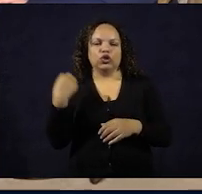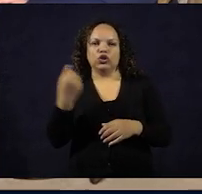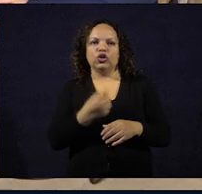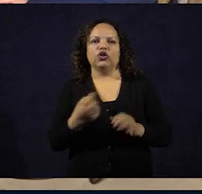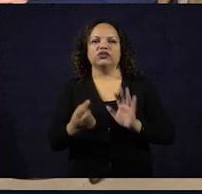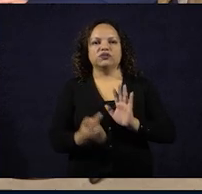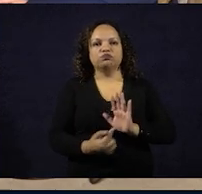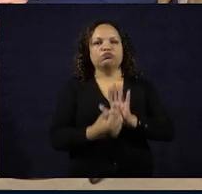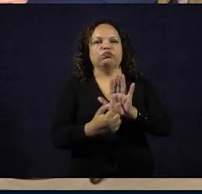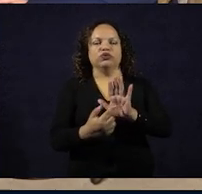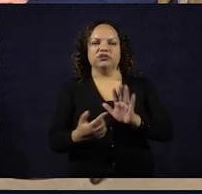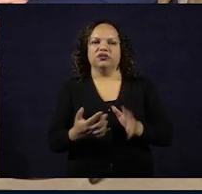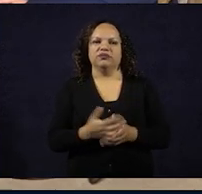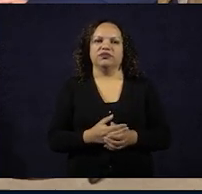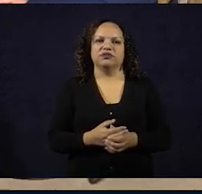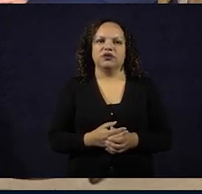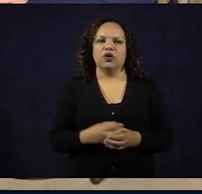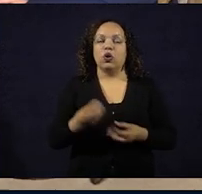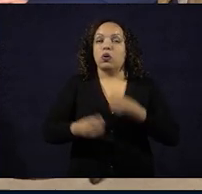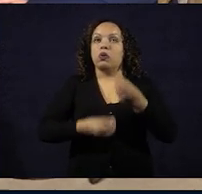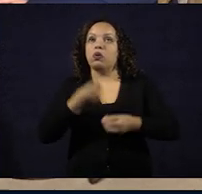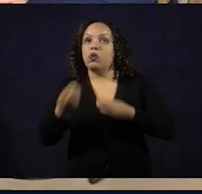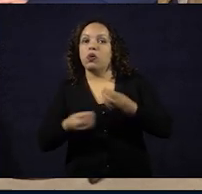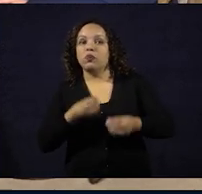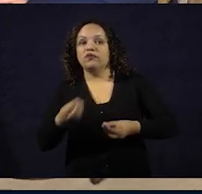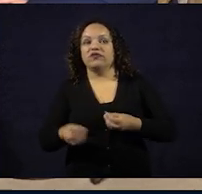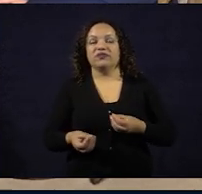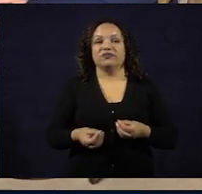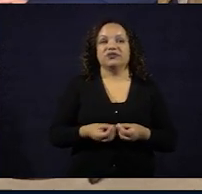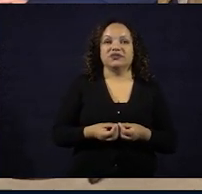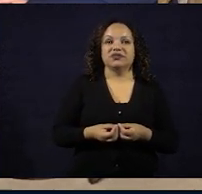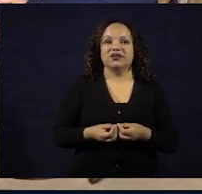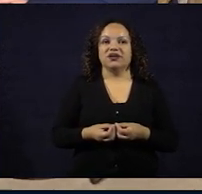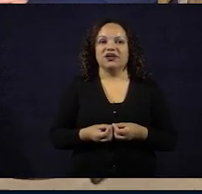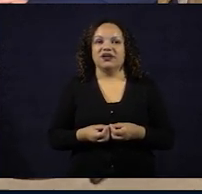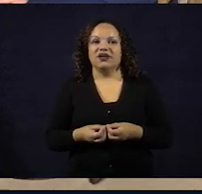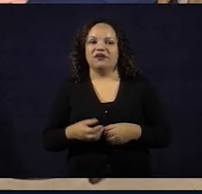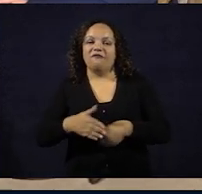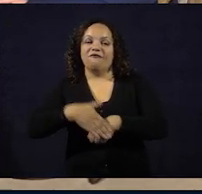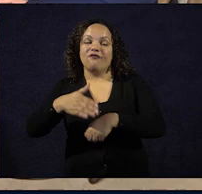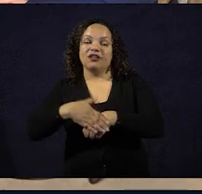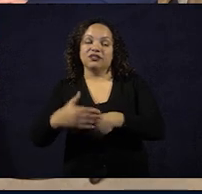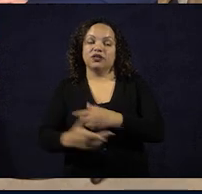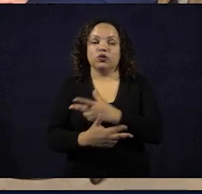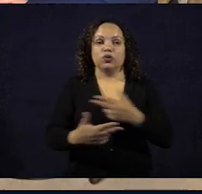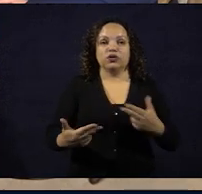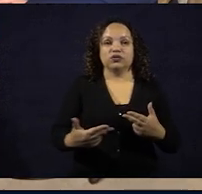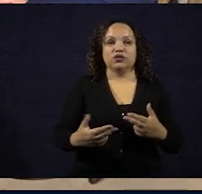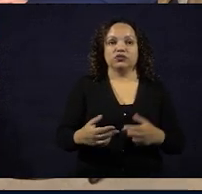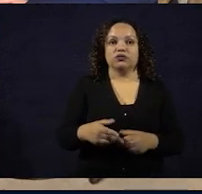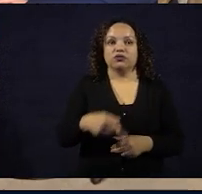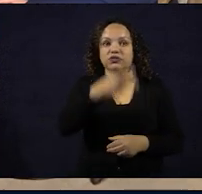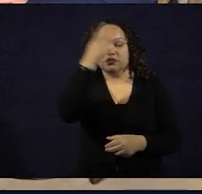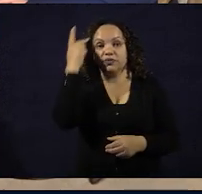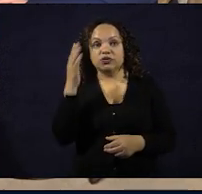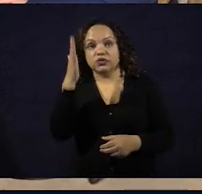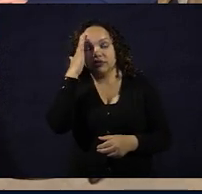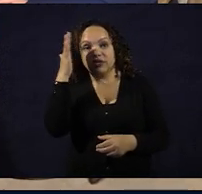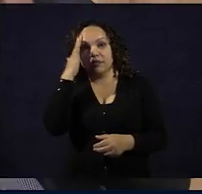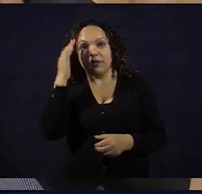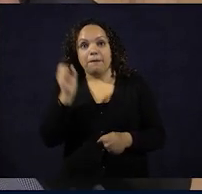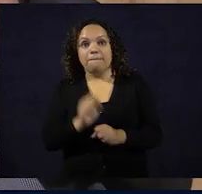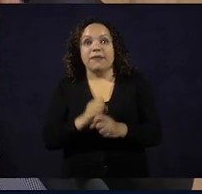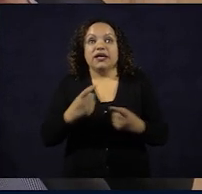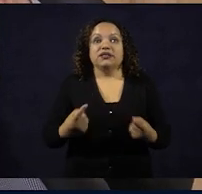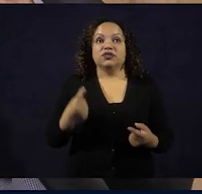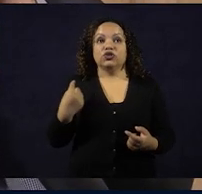lidar com todo mundo às vezes é e todo mundo fica sabendo e a gente abraçou